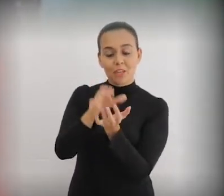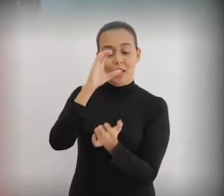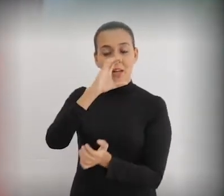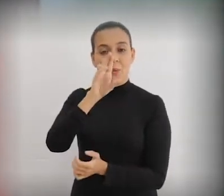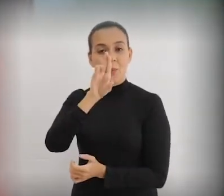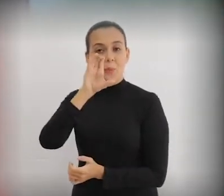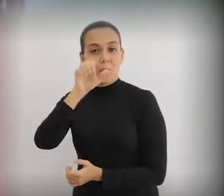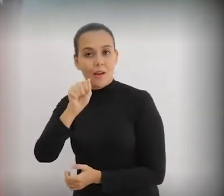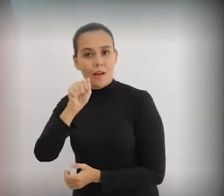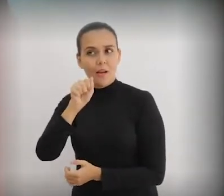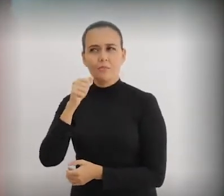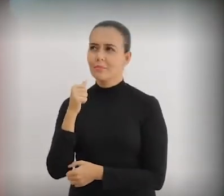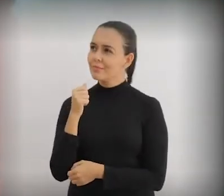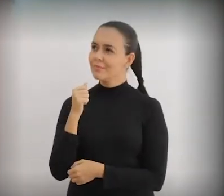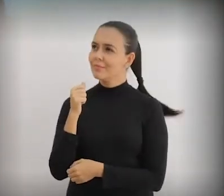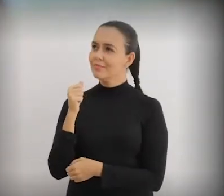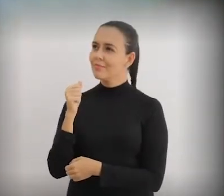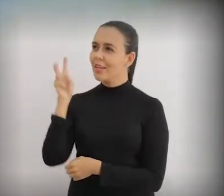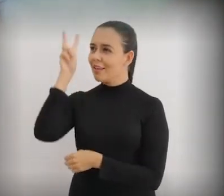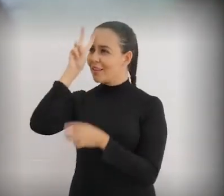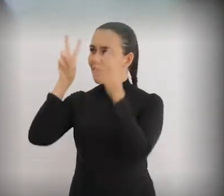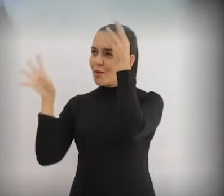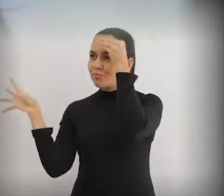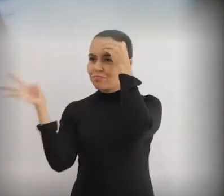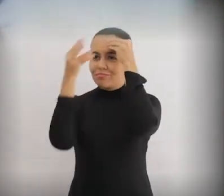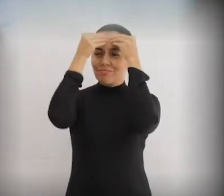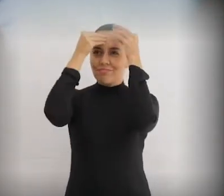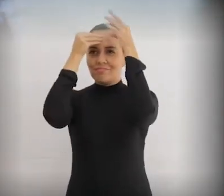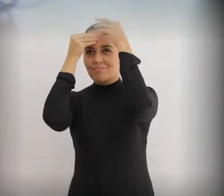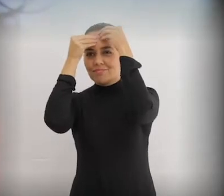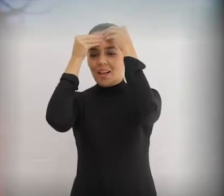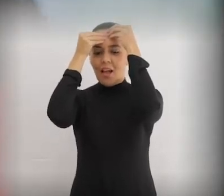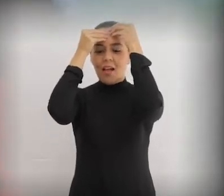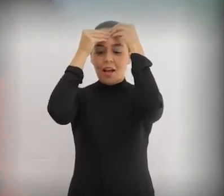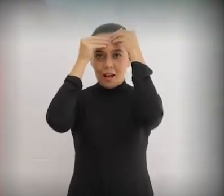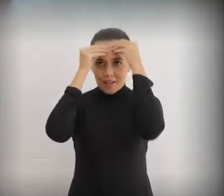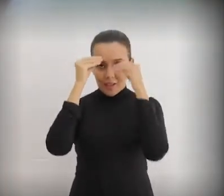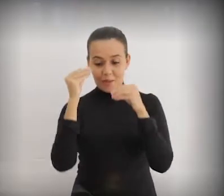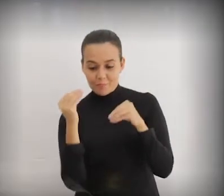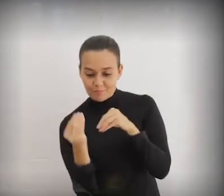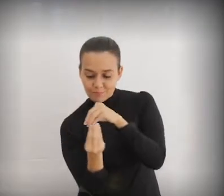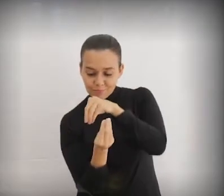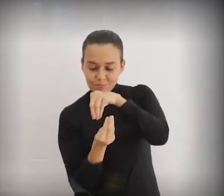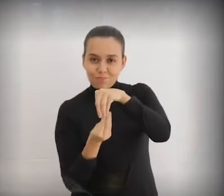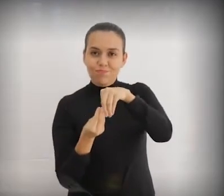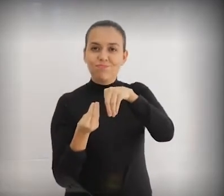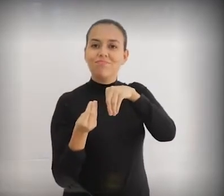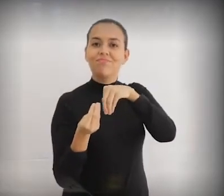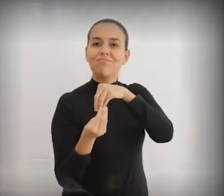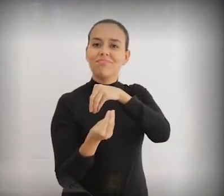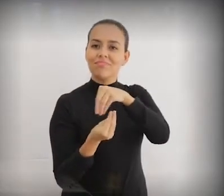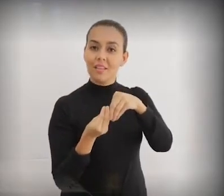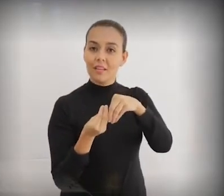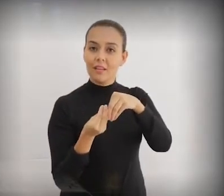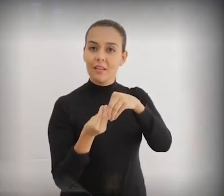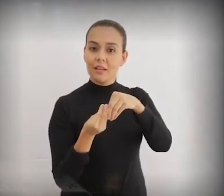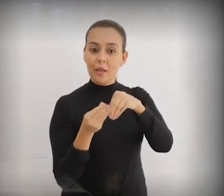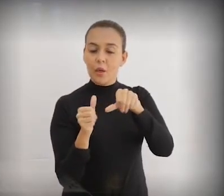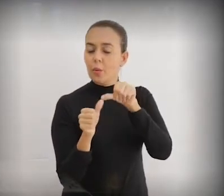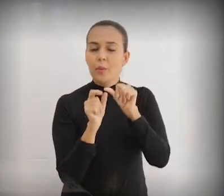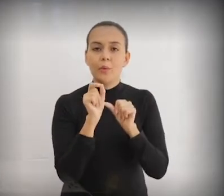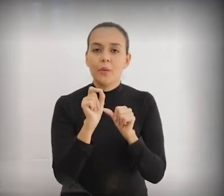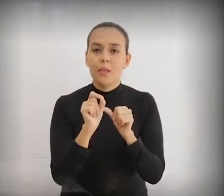ela pega essas memórias dela, tá certo? E ela transforma isso na antropofagia, né? A antropofagia é esse